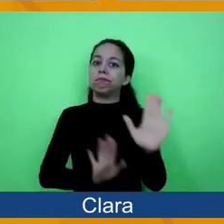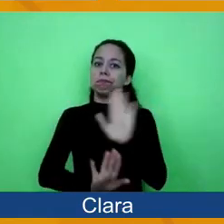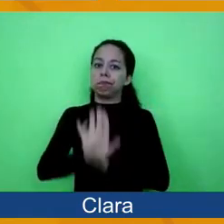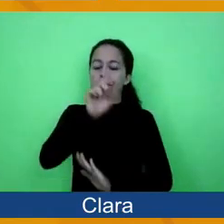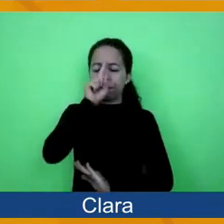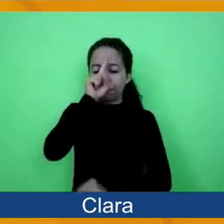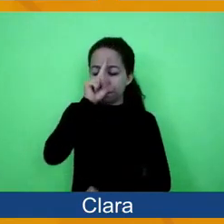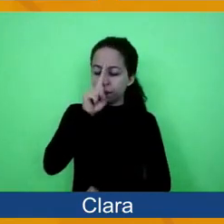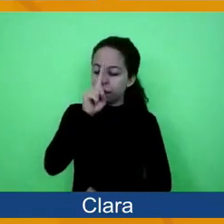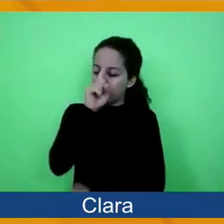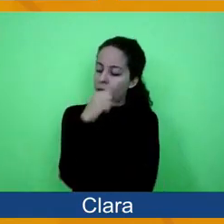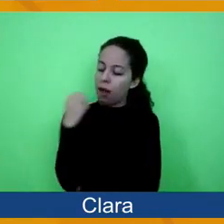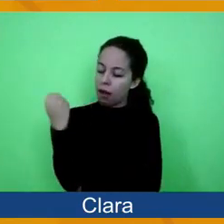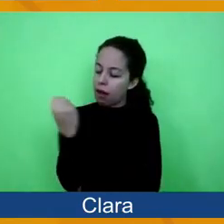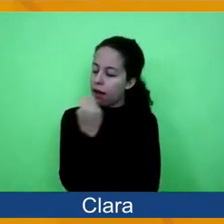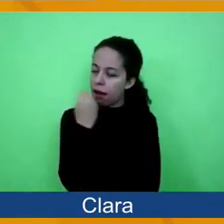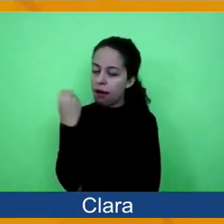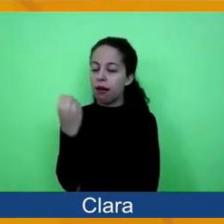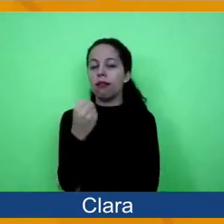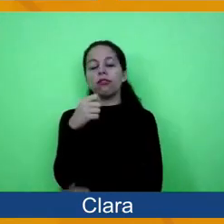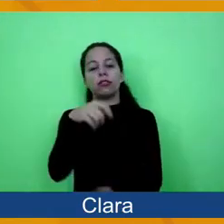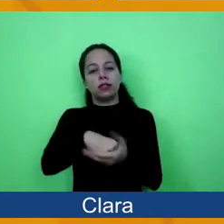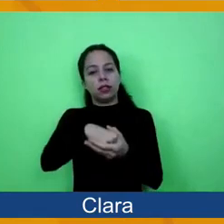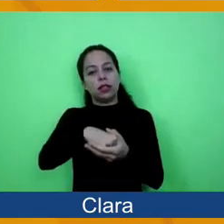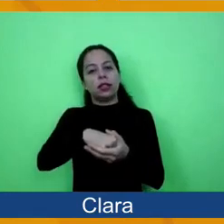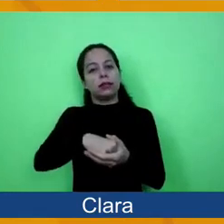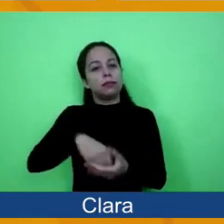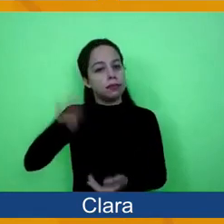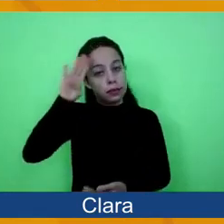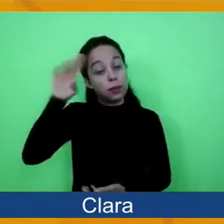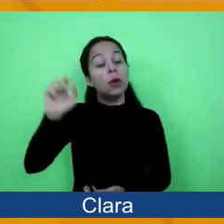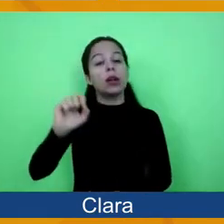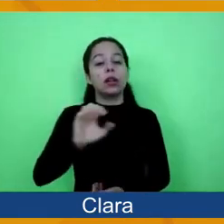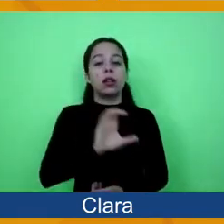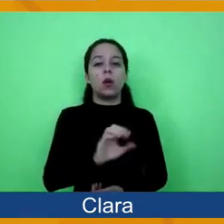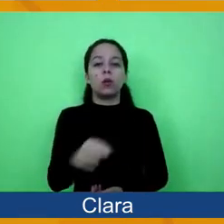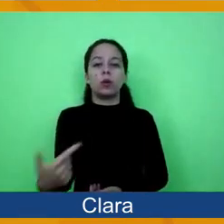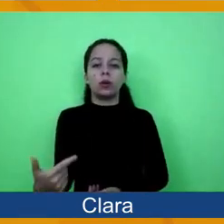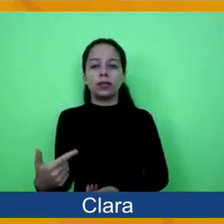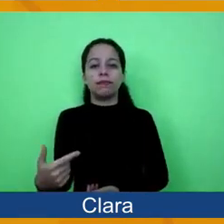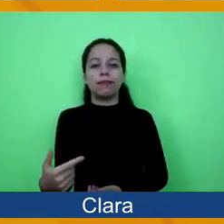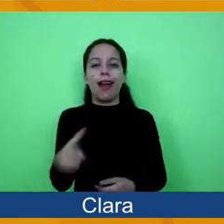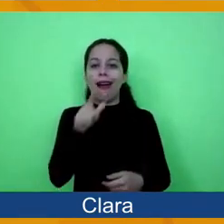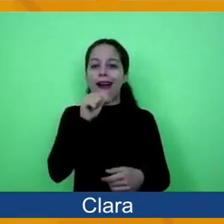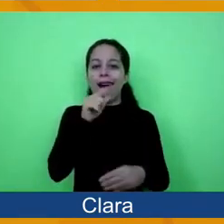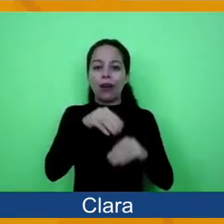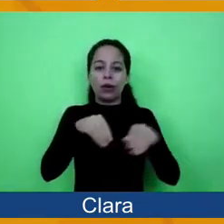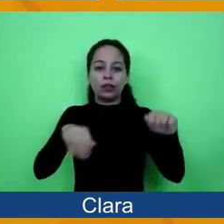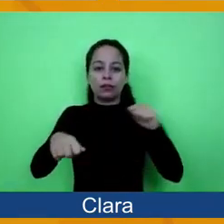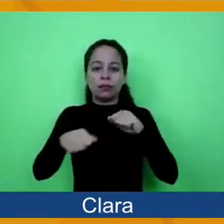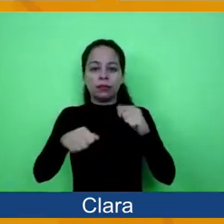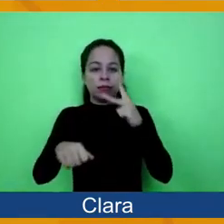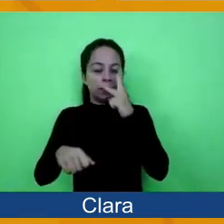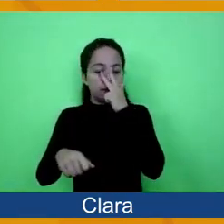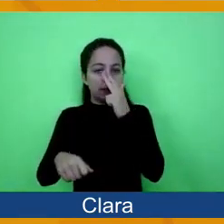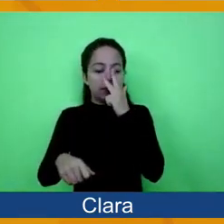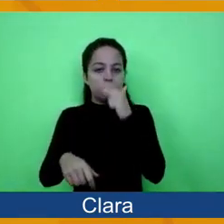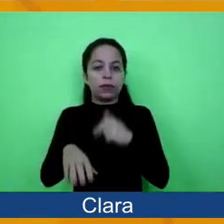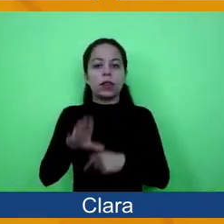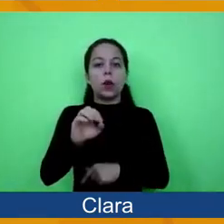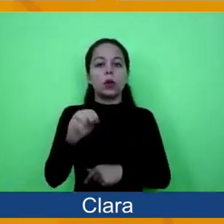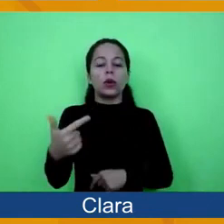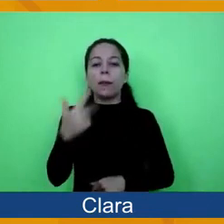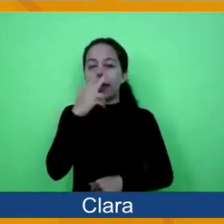efeito estufa, notadamente CO2. Então está diminuindo o pH das águas, está ficando no pool de carbono orgânico dissolvido na água,